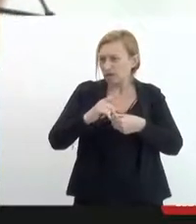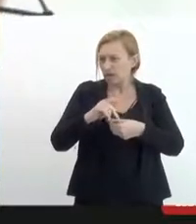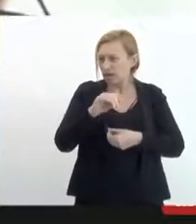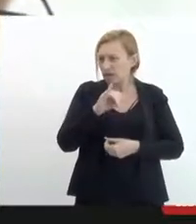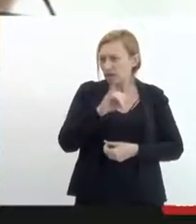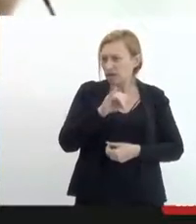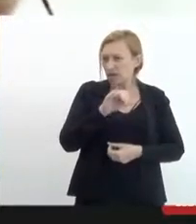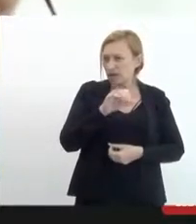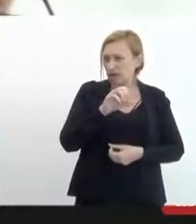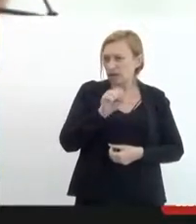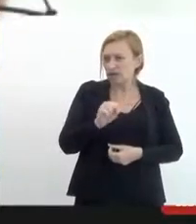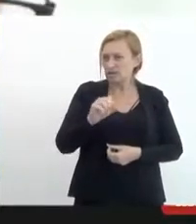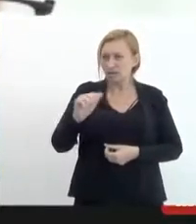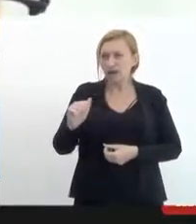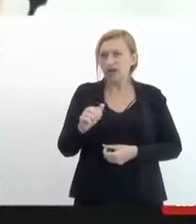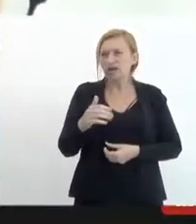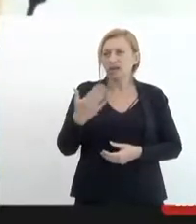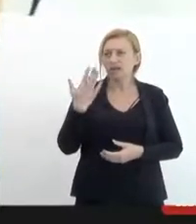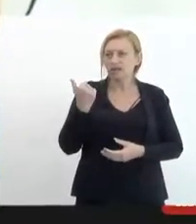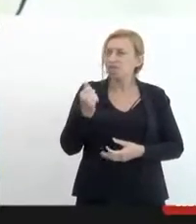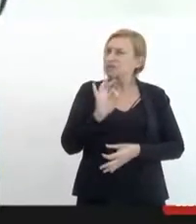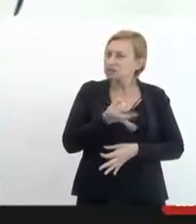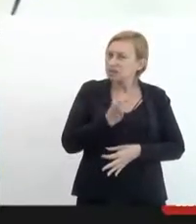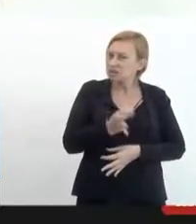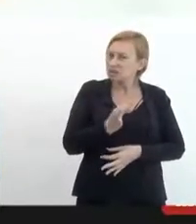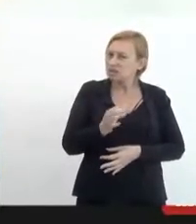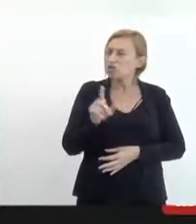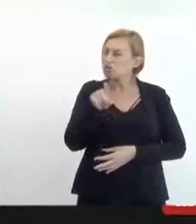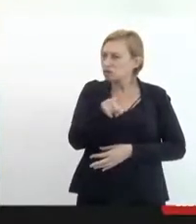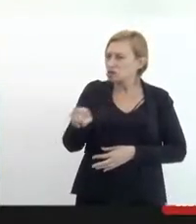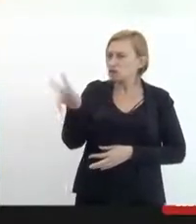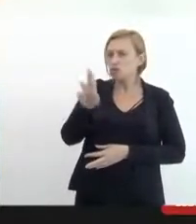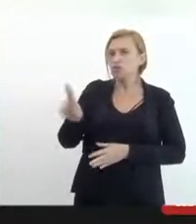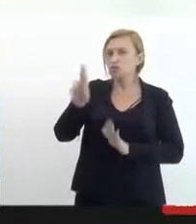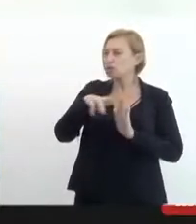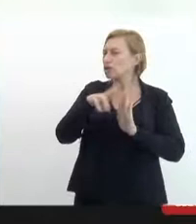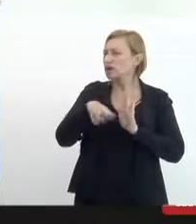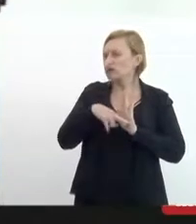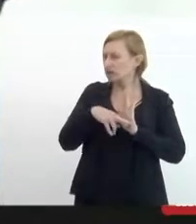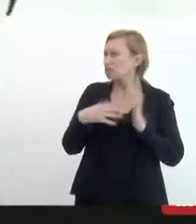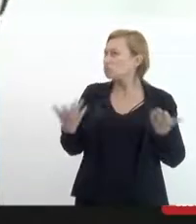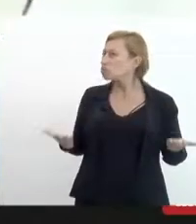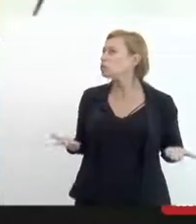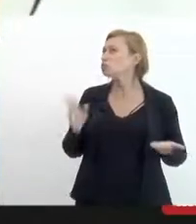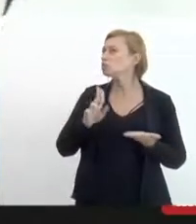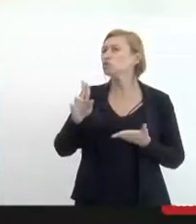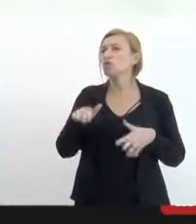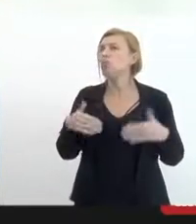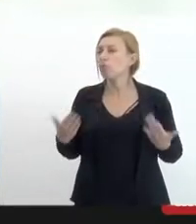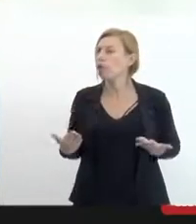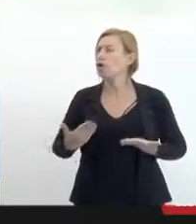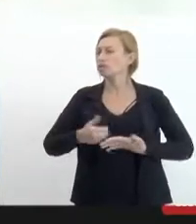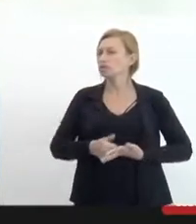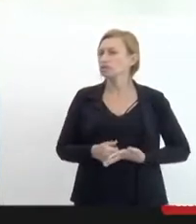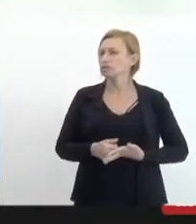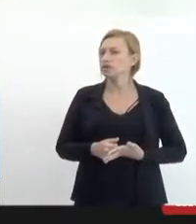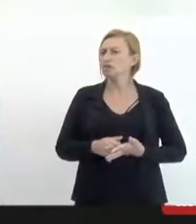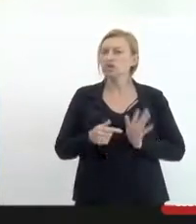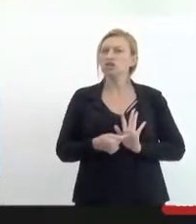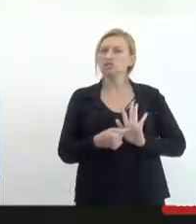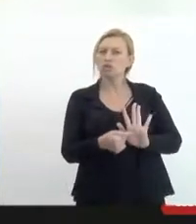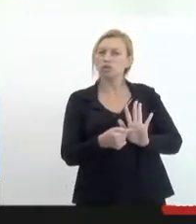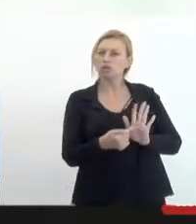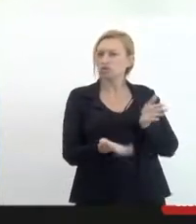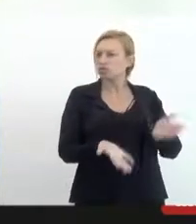É saber qual critério que os senhores usam para fazer o rating o que, que os senhores lançam ou não lançam no